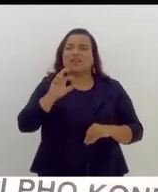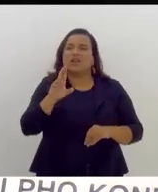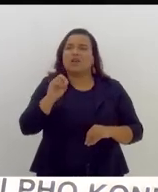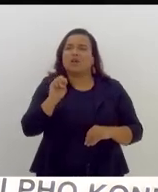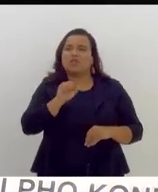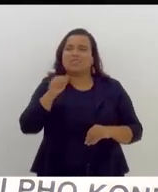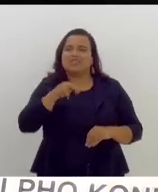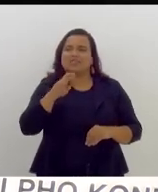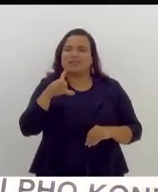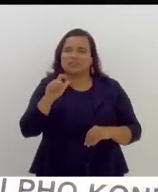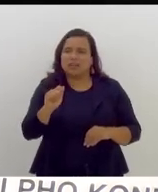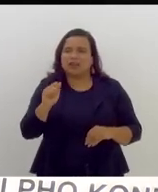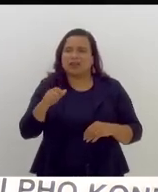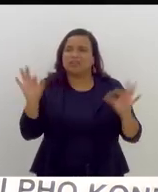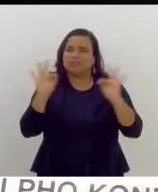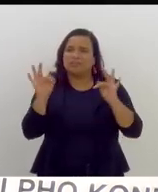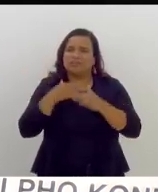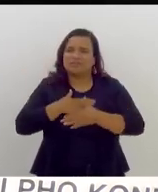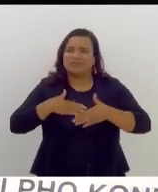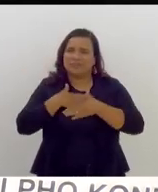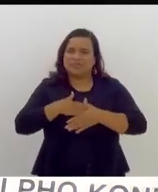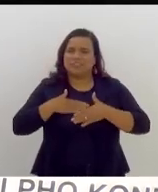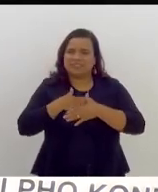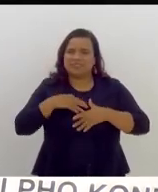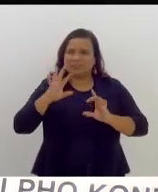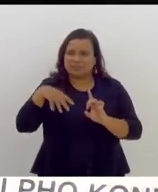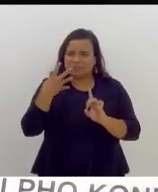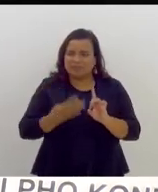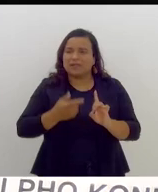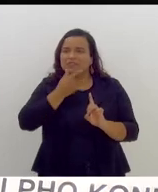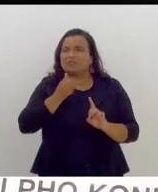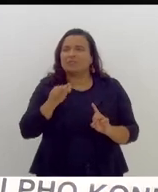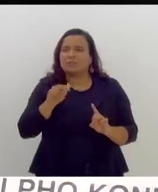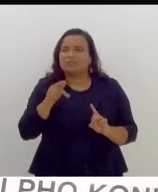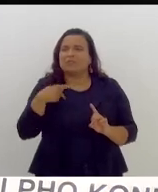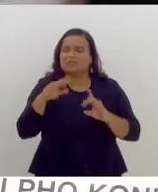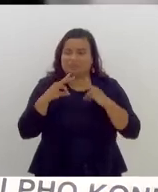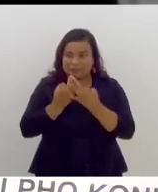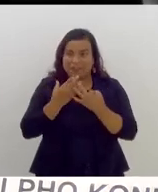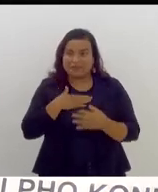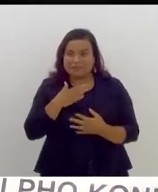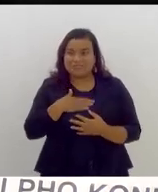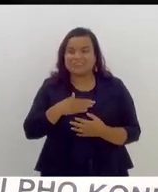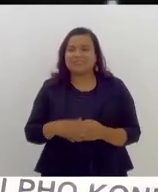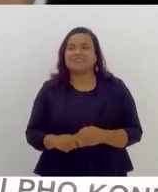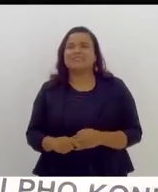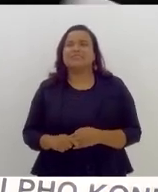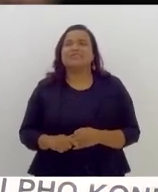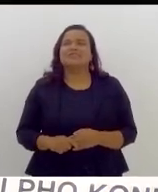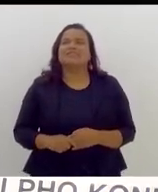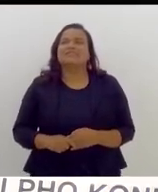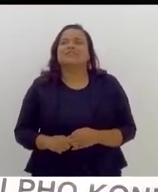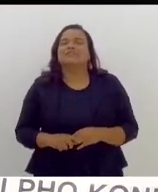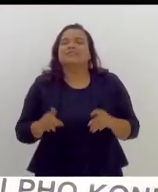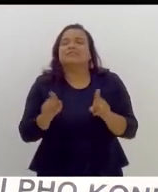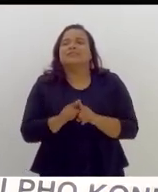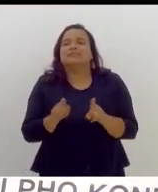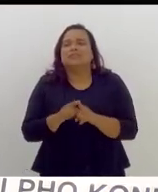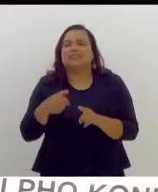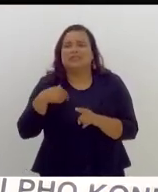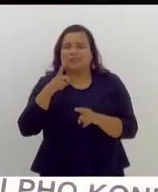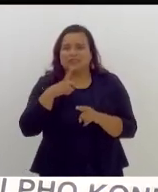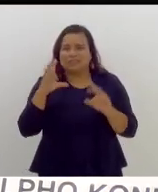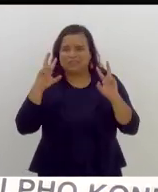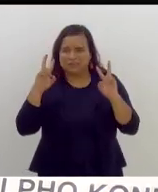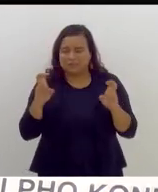Uma honra a senhora estar aqui. Uma homenagem a um irmão, é uma homenagem à minha família. E eu vou me ater ao tema, então,